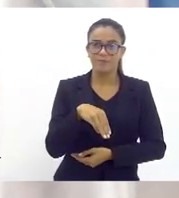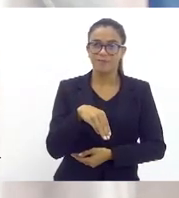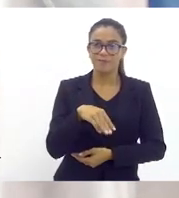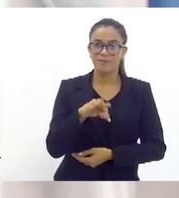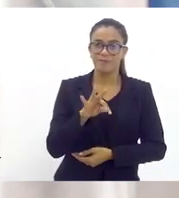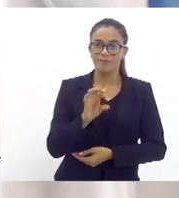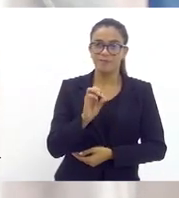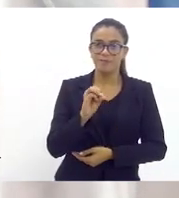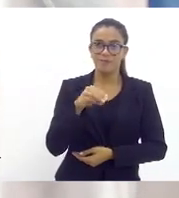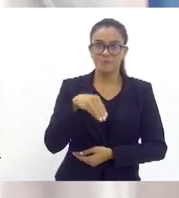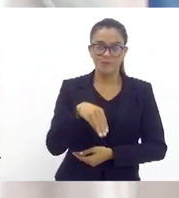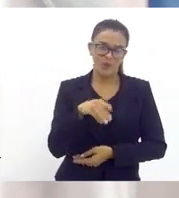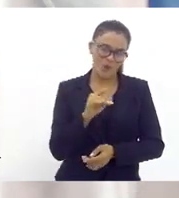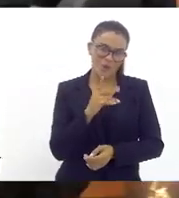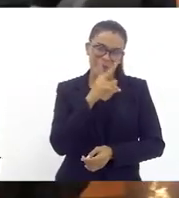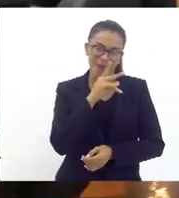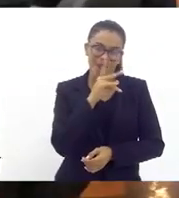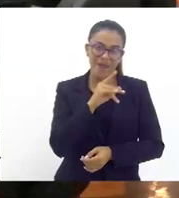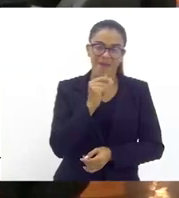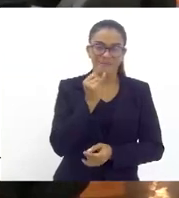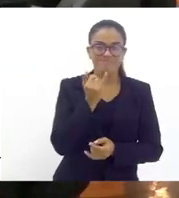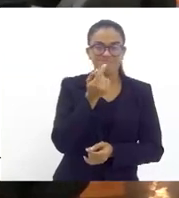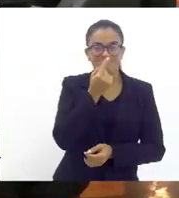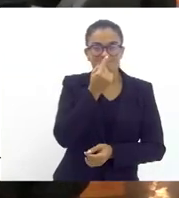Tom, a íntima.